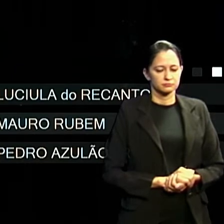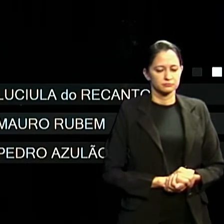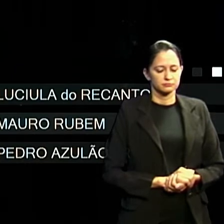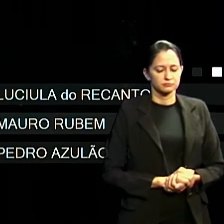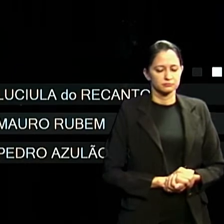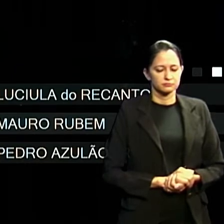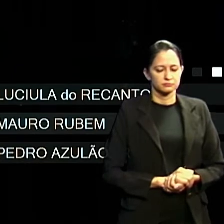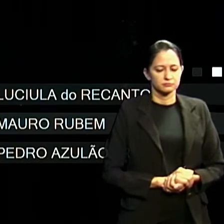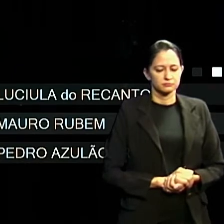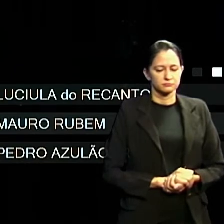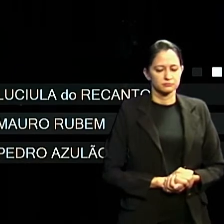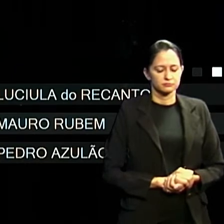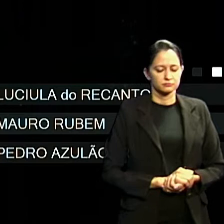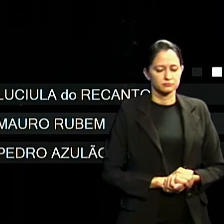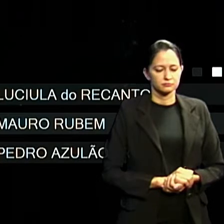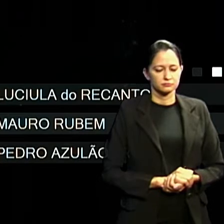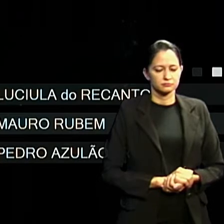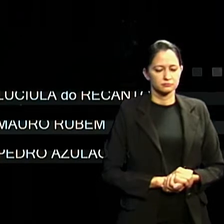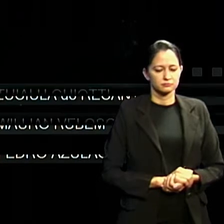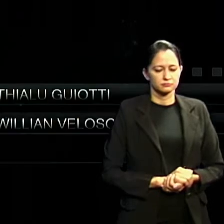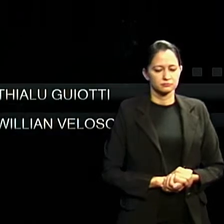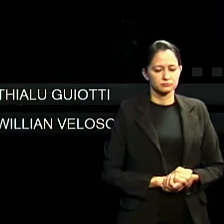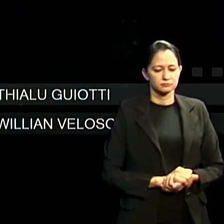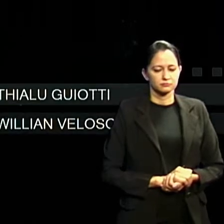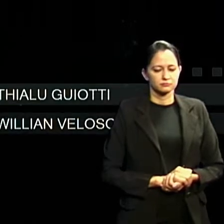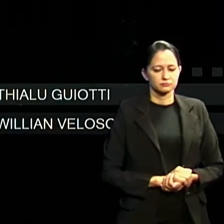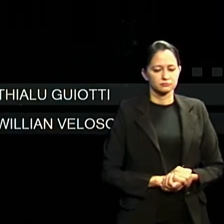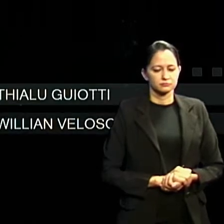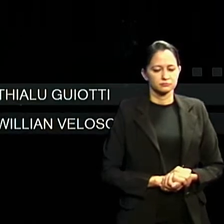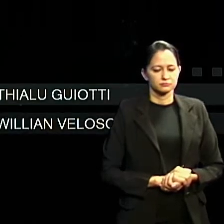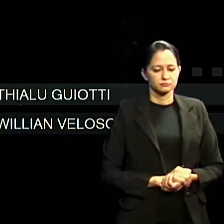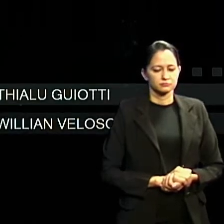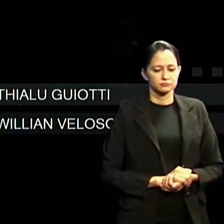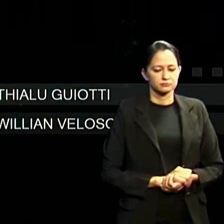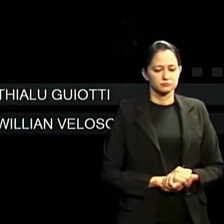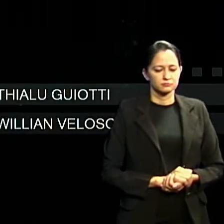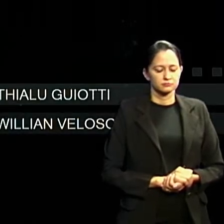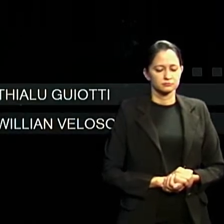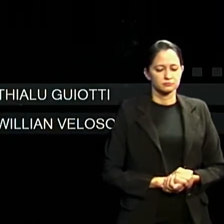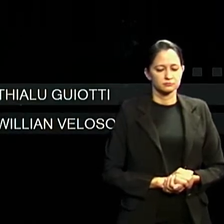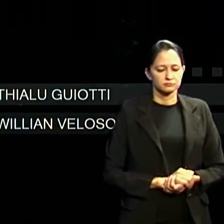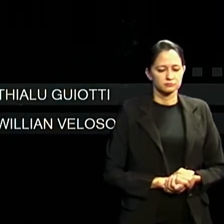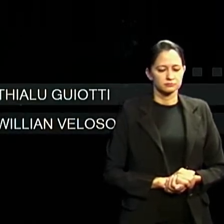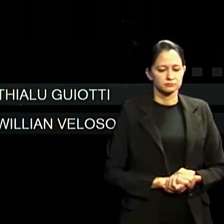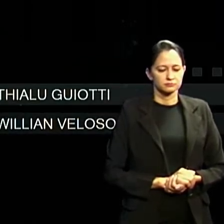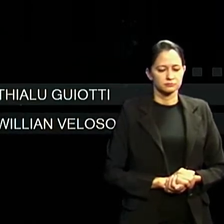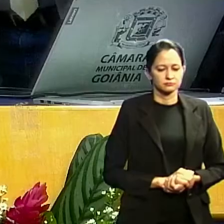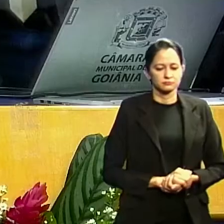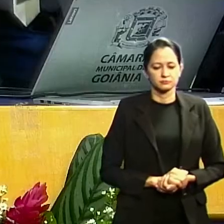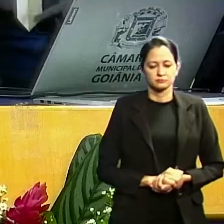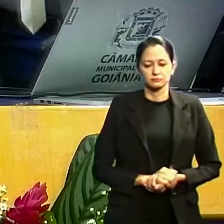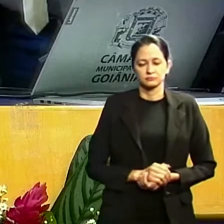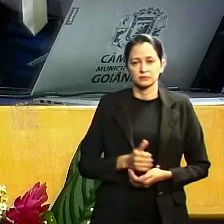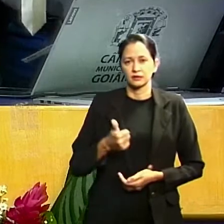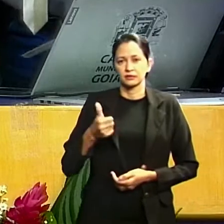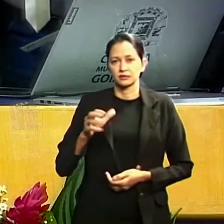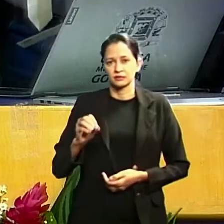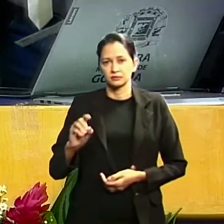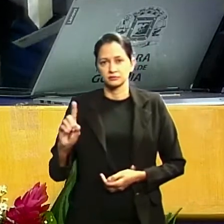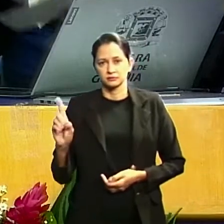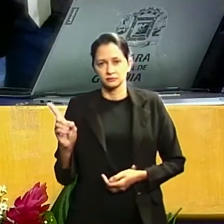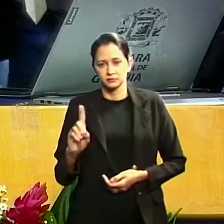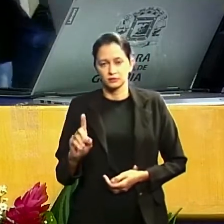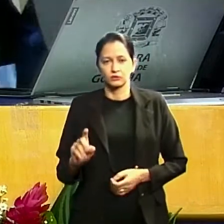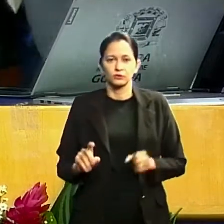Resultado: 10 mais 2, 12. Aqui 7. Não, aqui 8, aqui 11. 10 não, 8 sim.